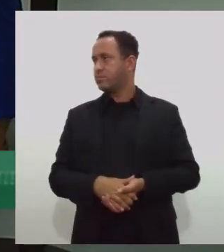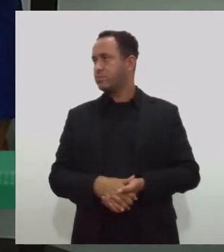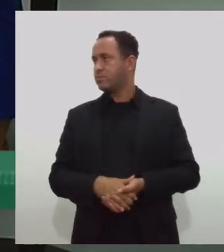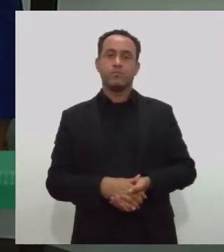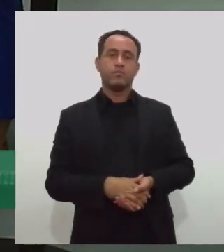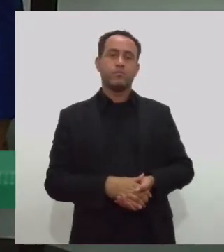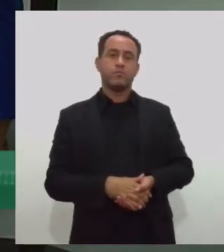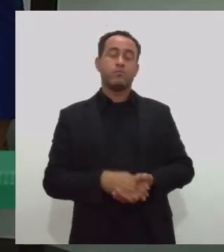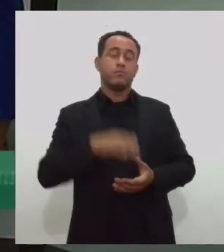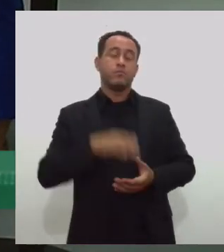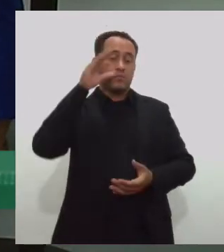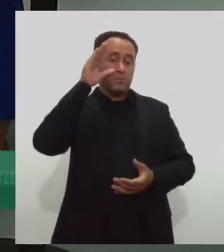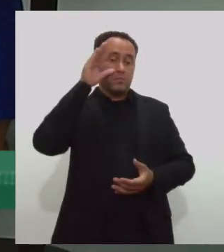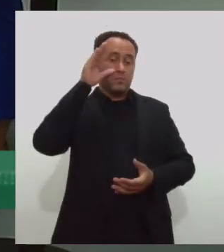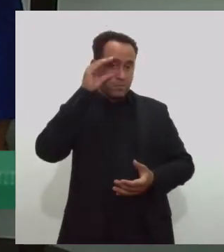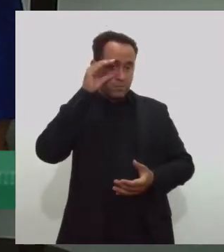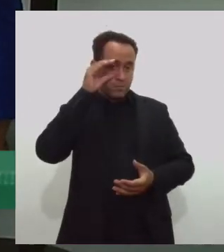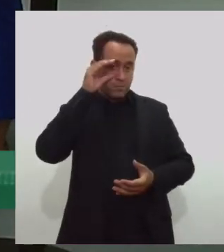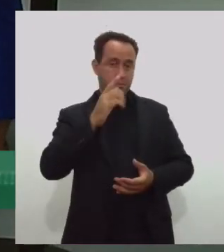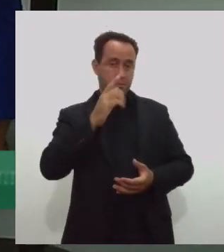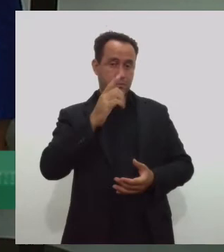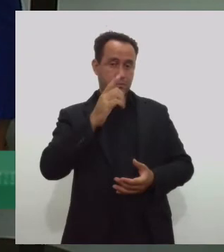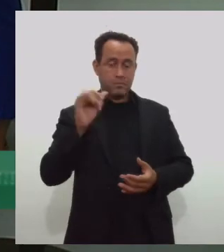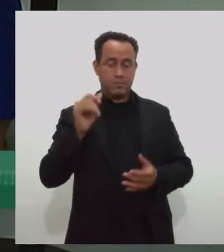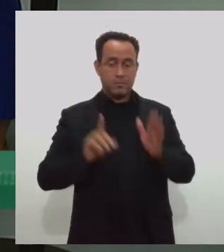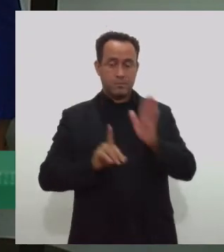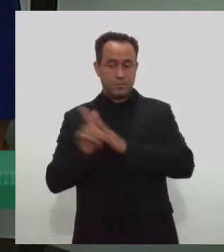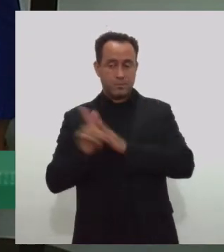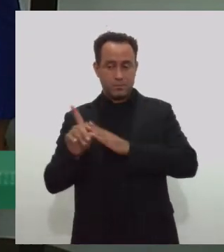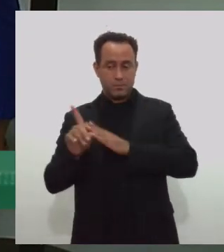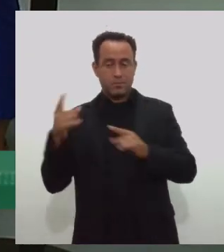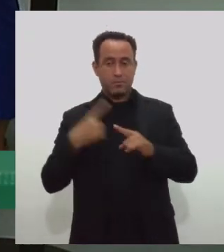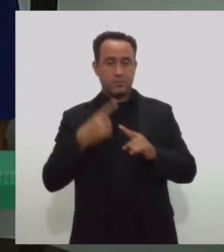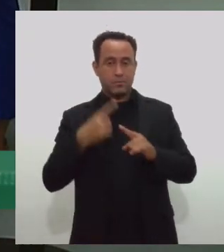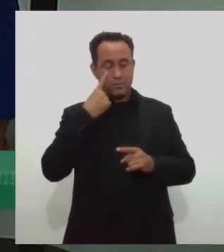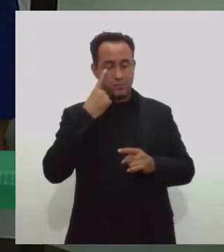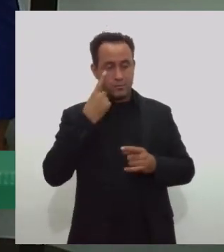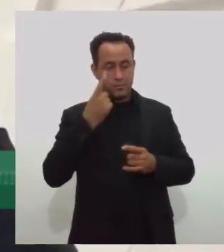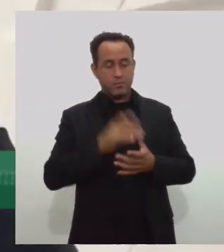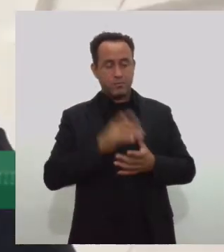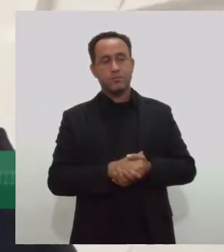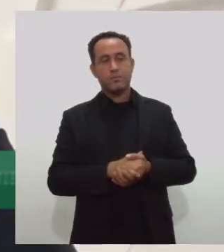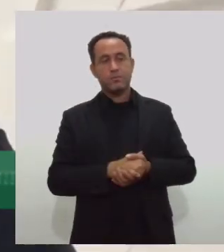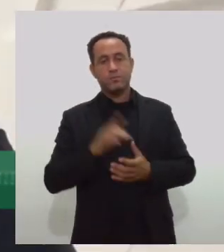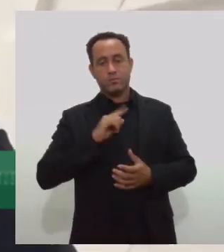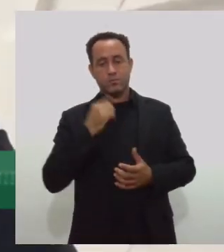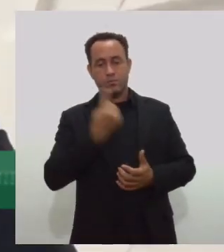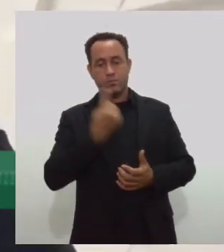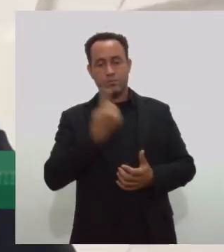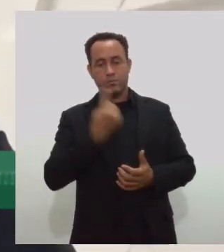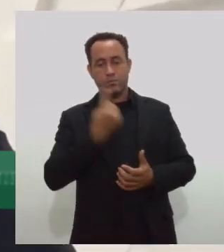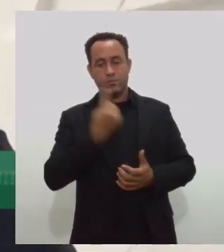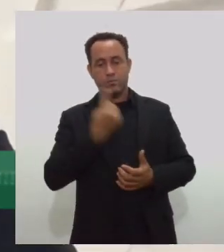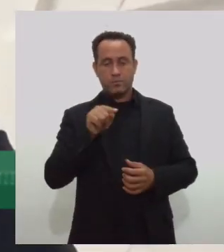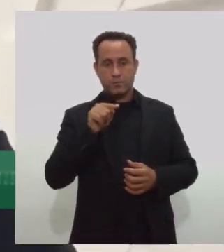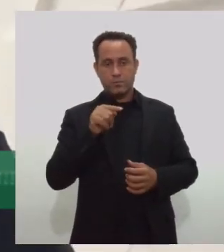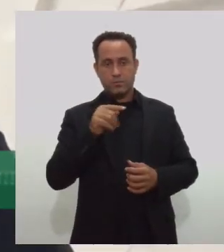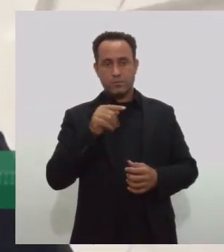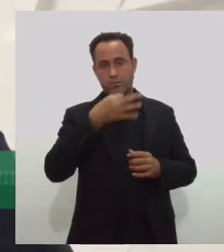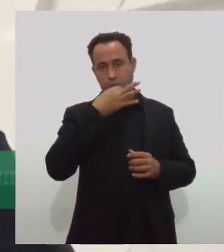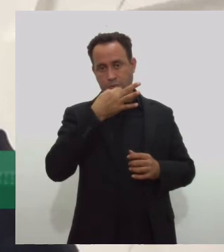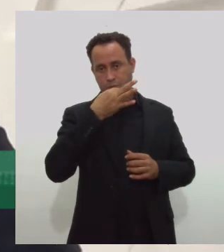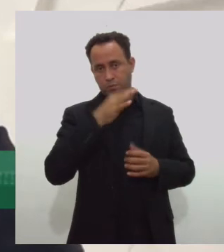É interessante, Clécia, a sua pergunta e essa abordagem, porque veja, nós vimos aí o pronunciamento, sobretudo